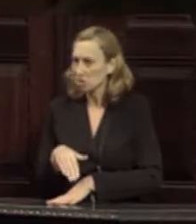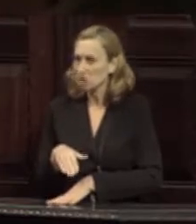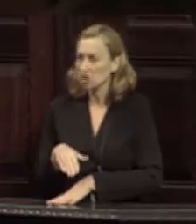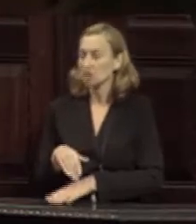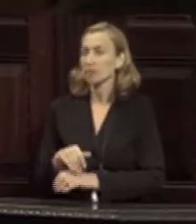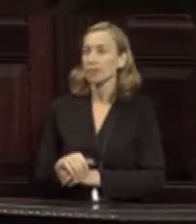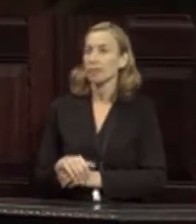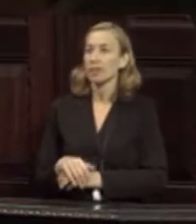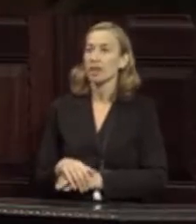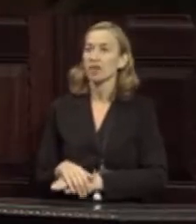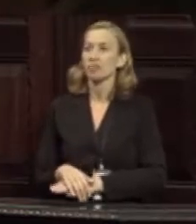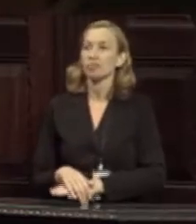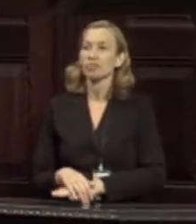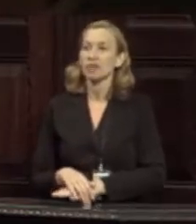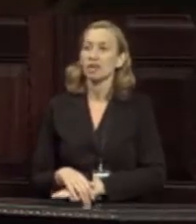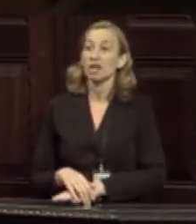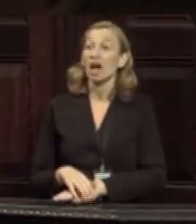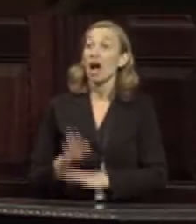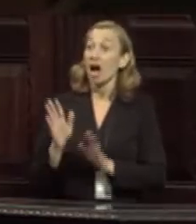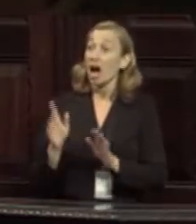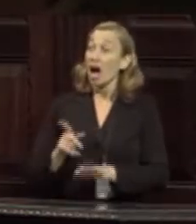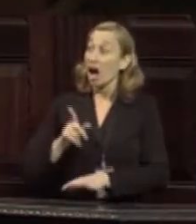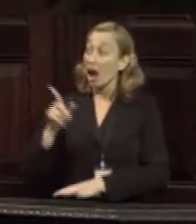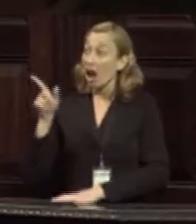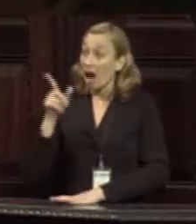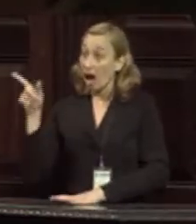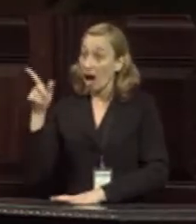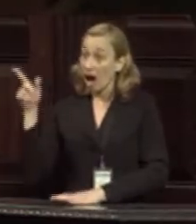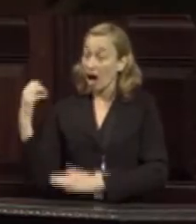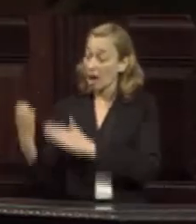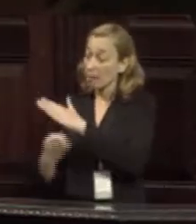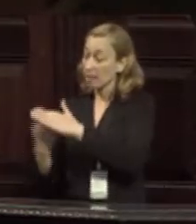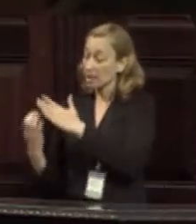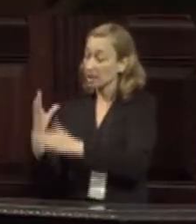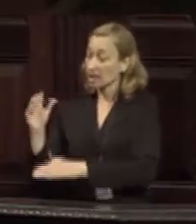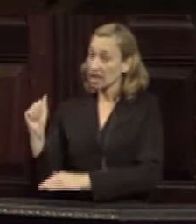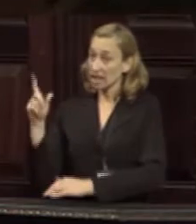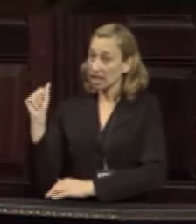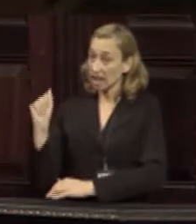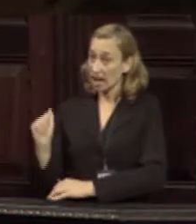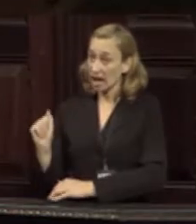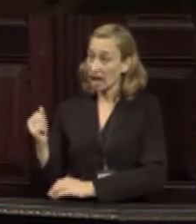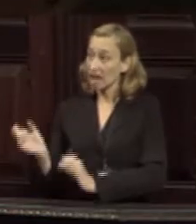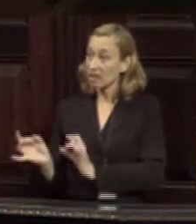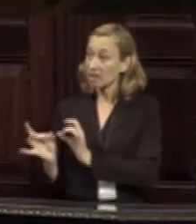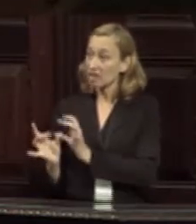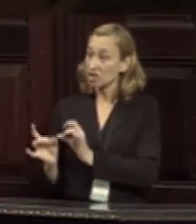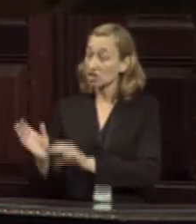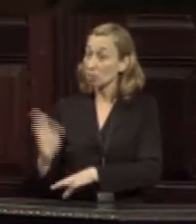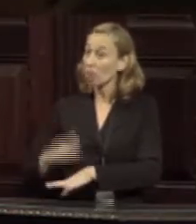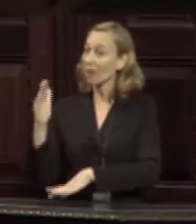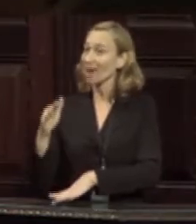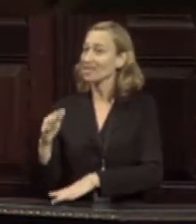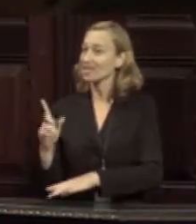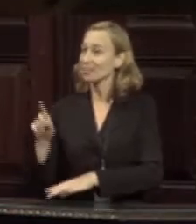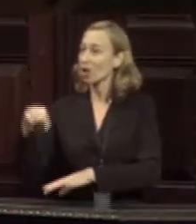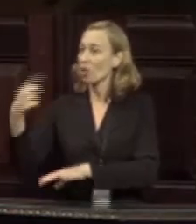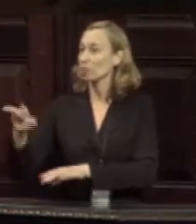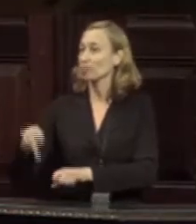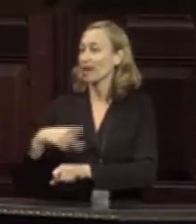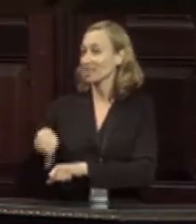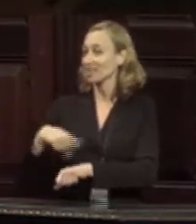Canadá, a empresa botava no mercado. Só ia nota fiscal. e depois o petróleo saía daqui